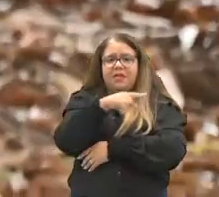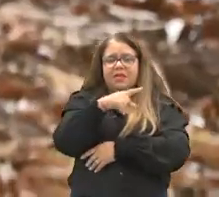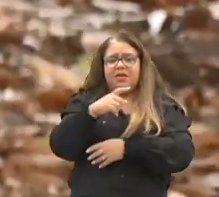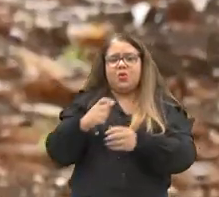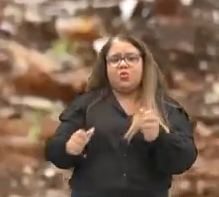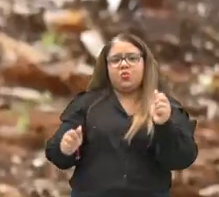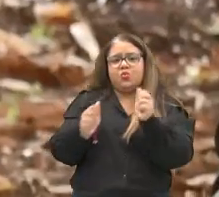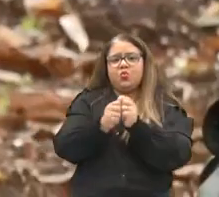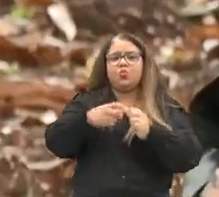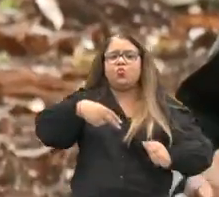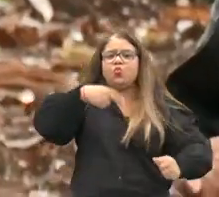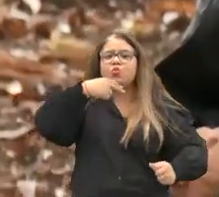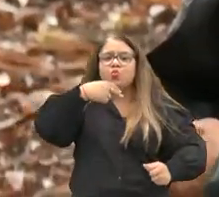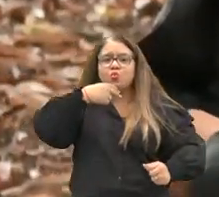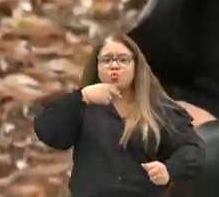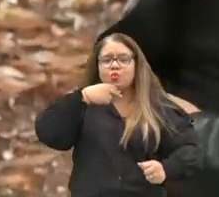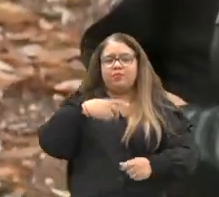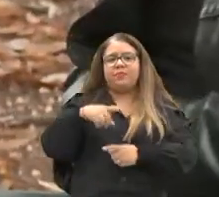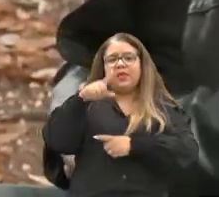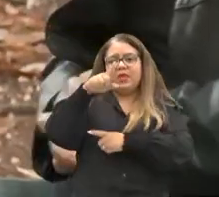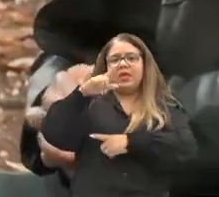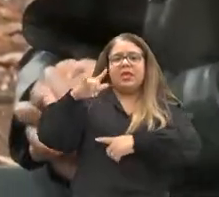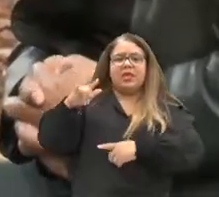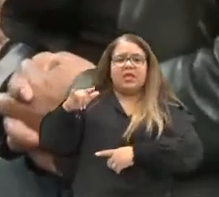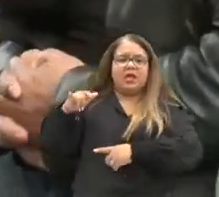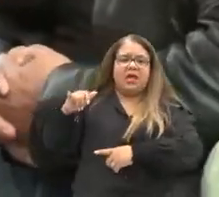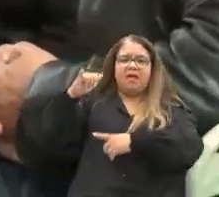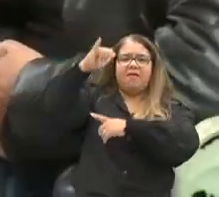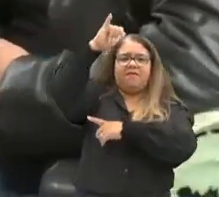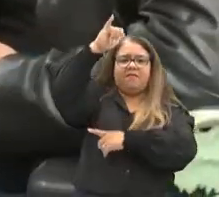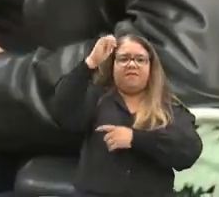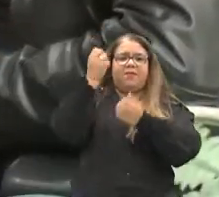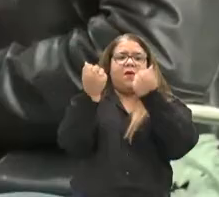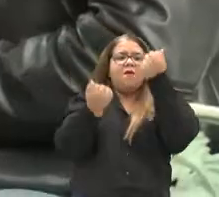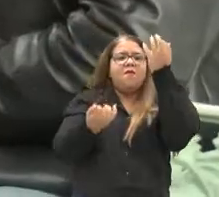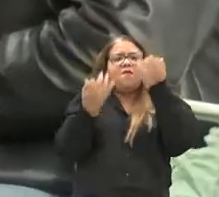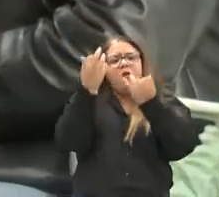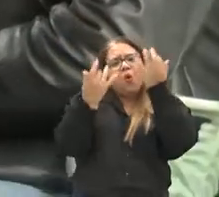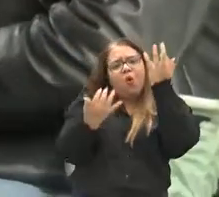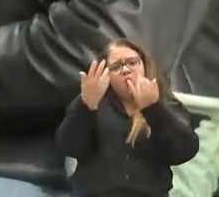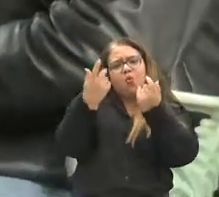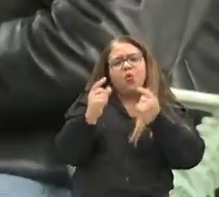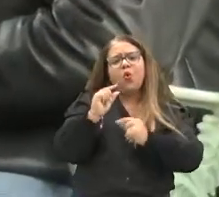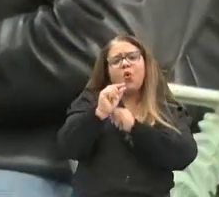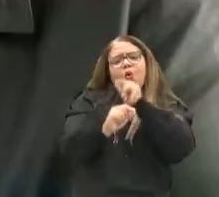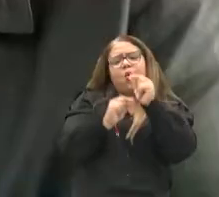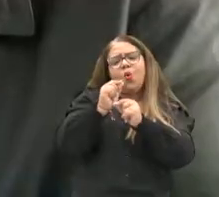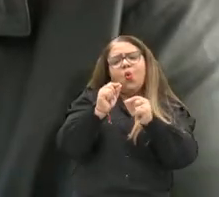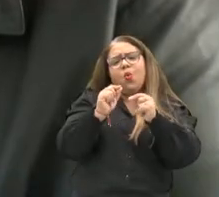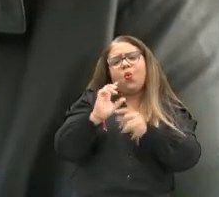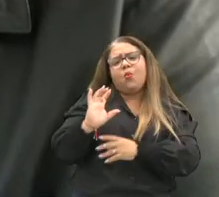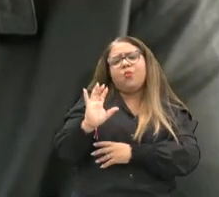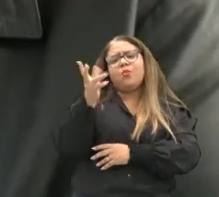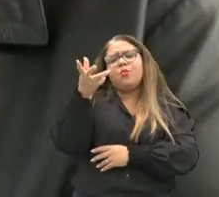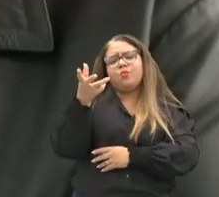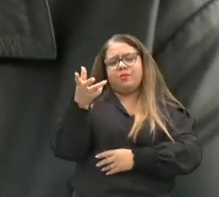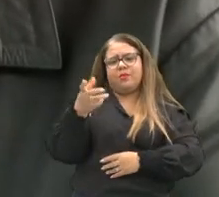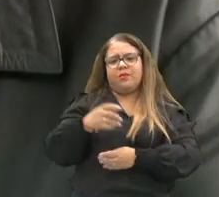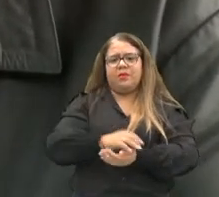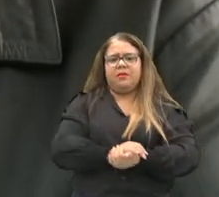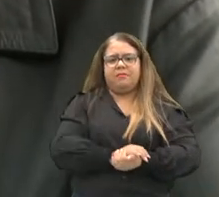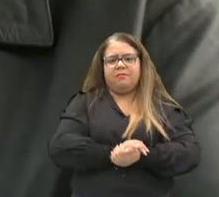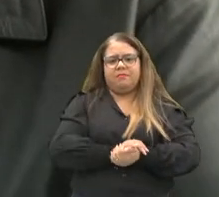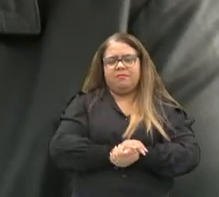ar, a aeronave pegou fogo. Conta para a gente, João, a partir daí, o que aconteceu? Foi uma série